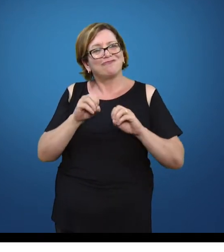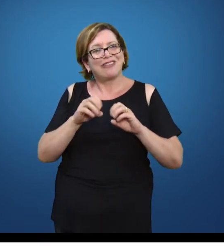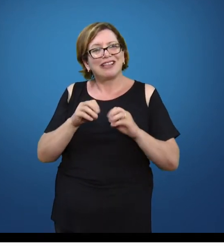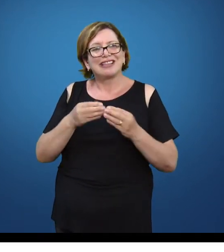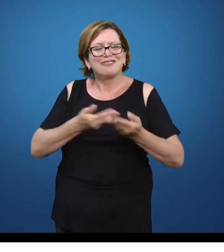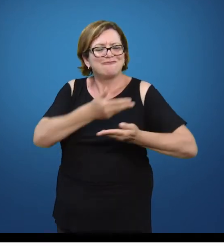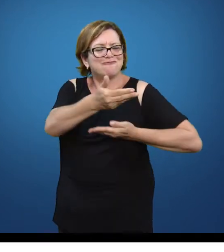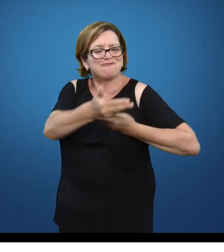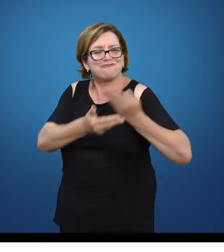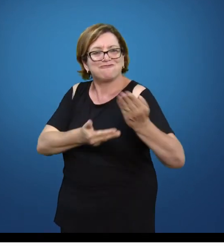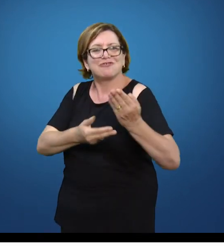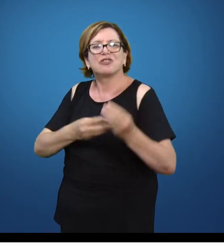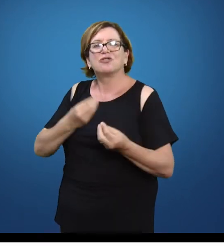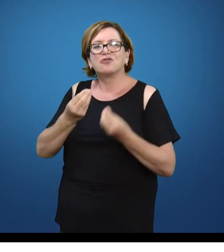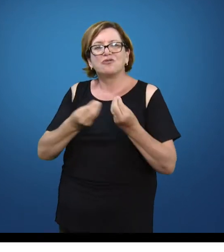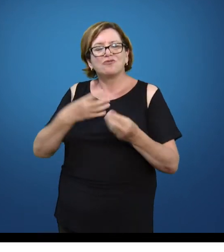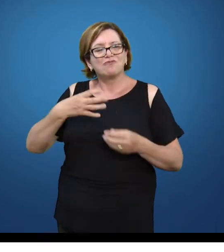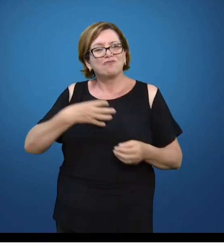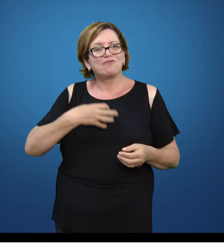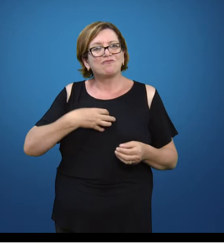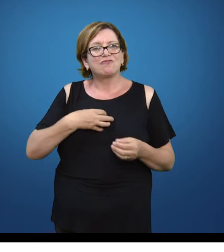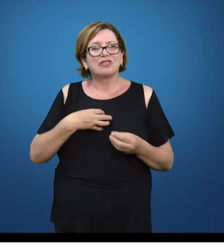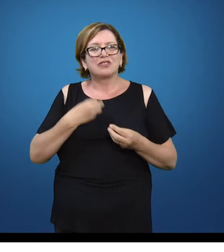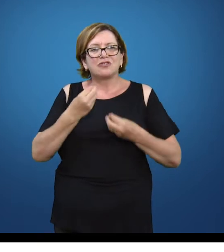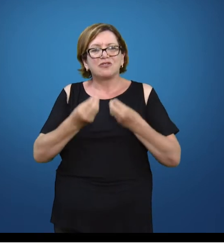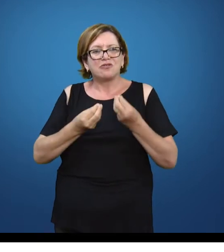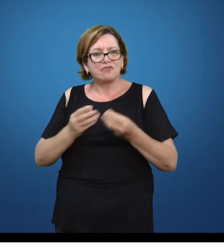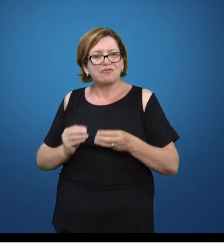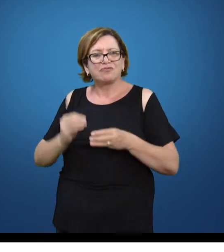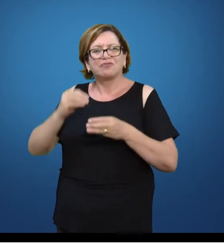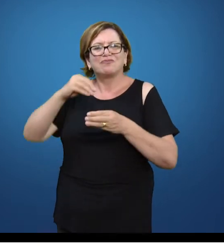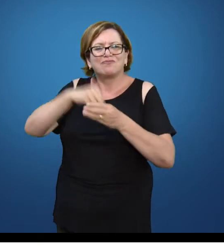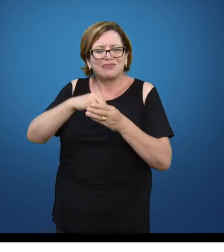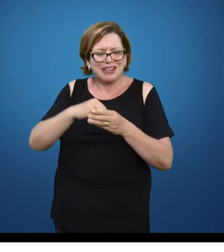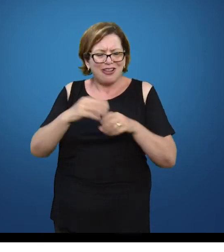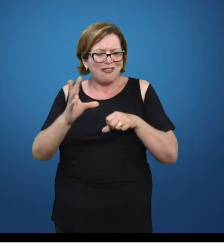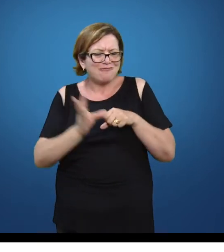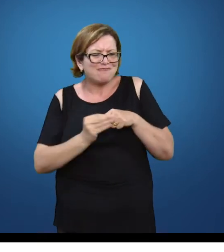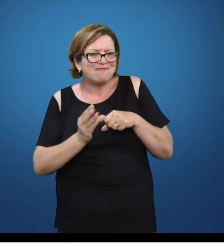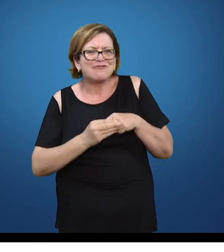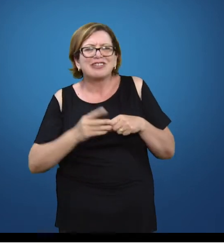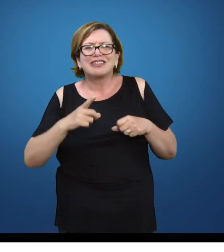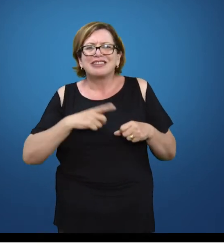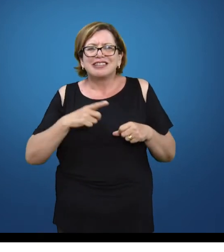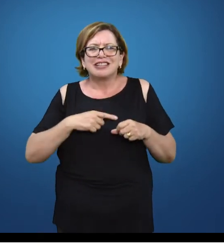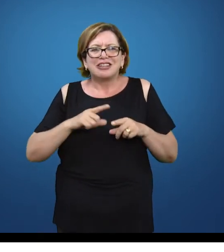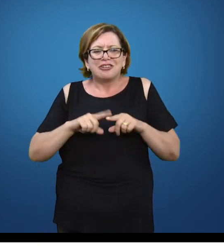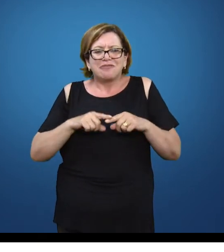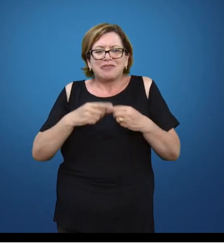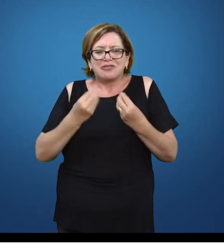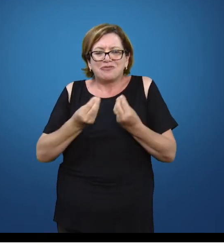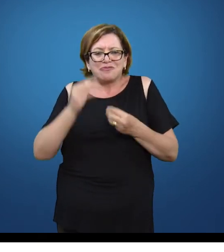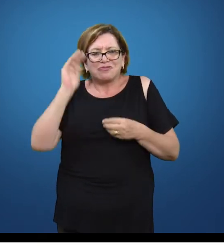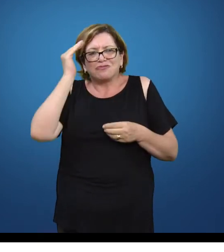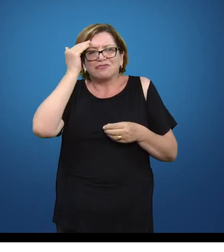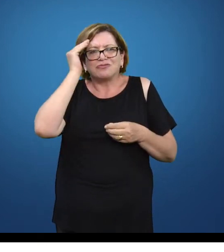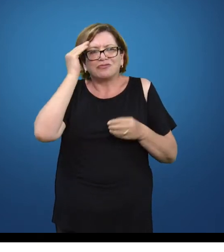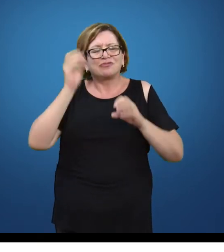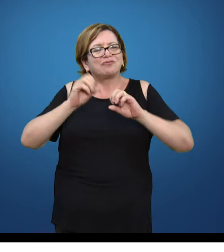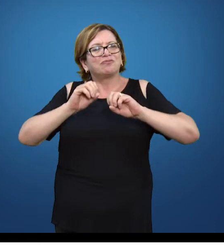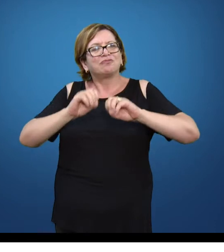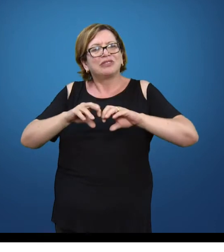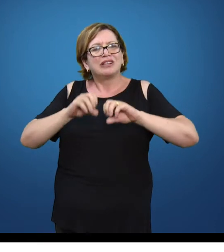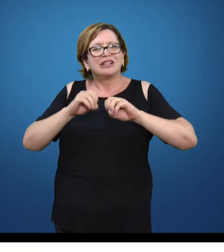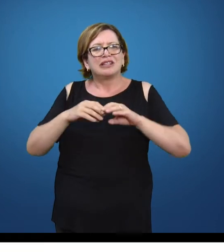a maneira como ele está ali imbuído de conhecimento, a maneira como ele compreende a